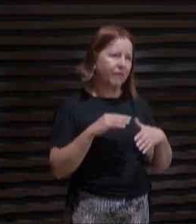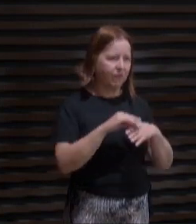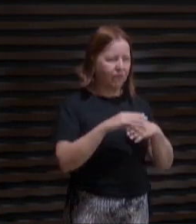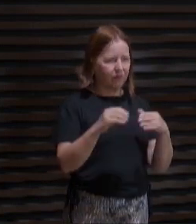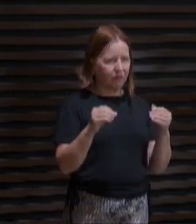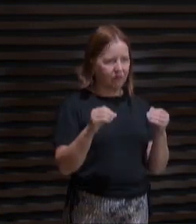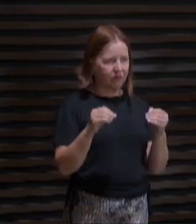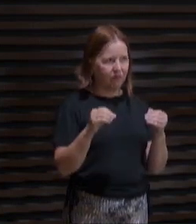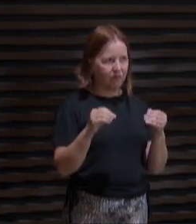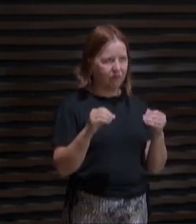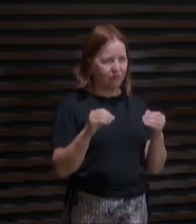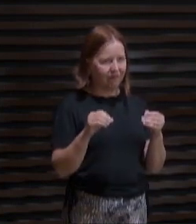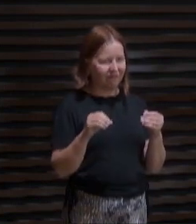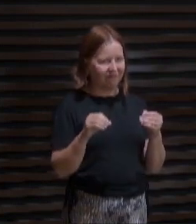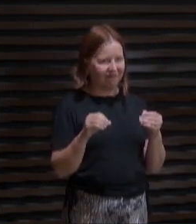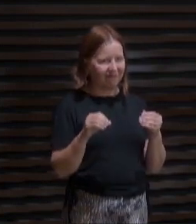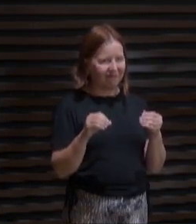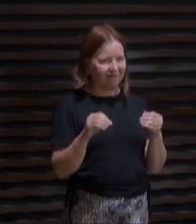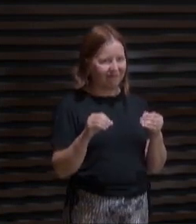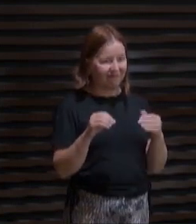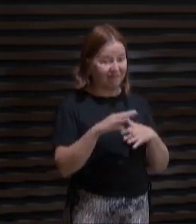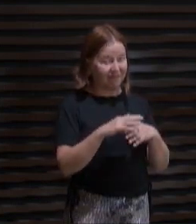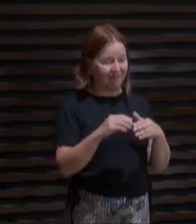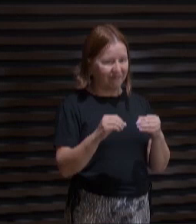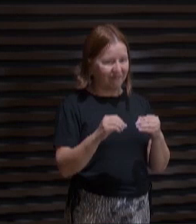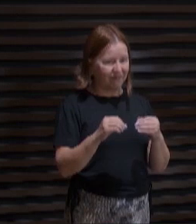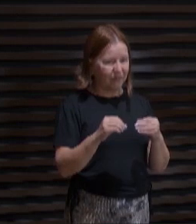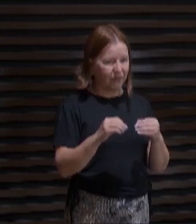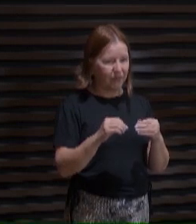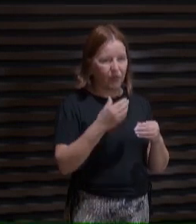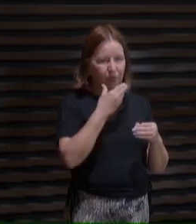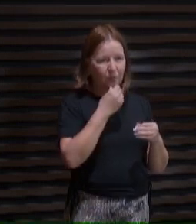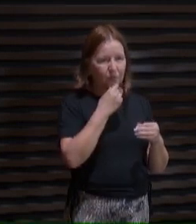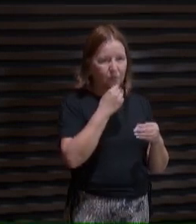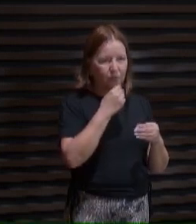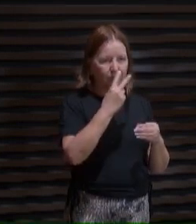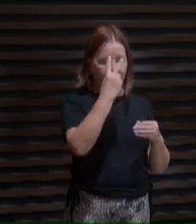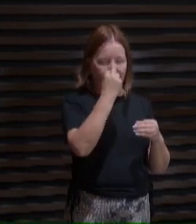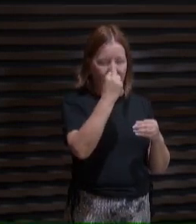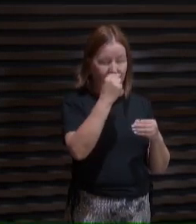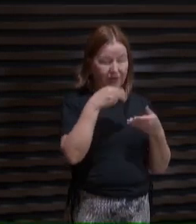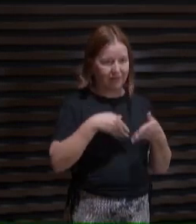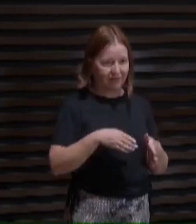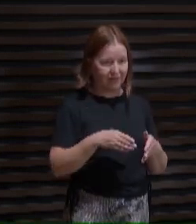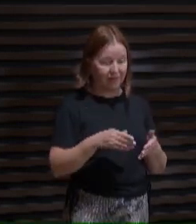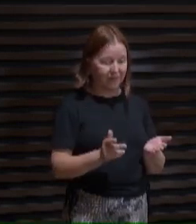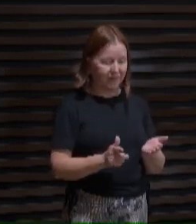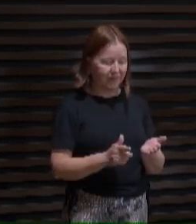a paz, né? Trazer a paz, a cura do cego de nascença e a ressurreição de